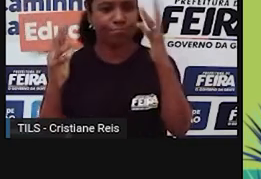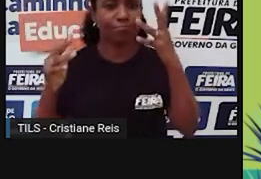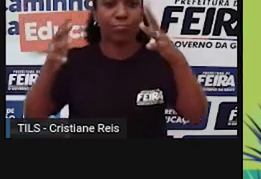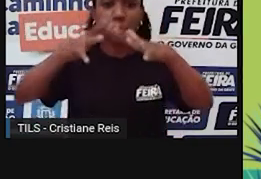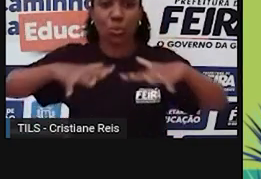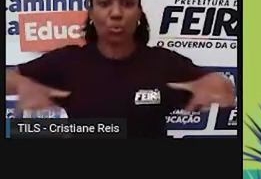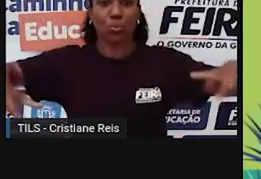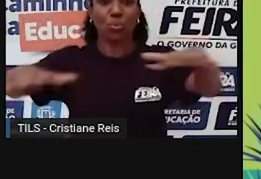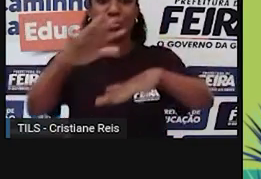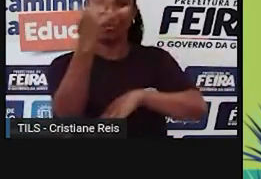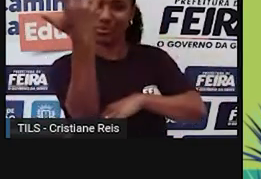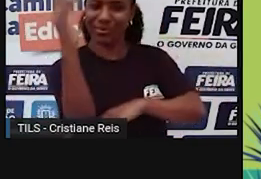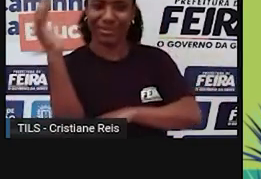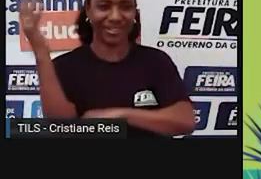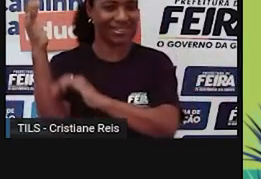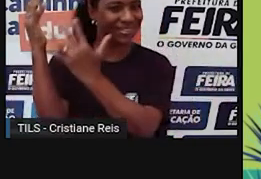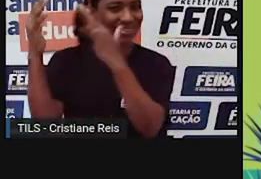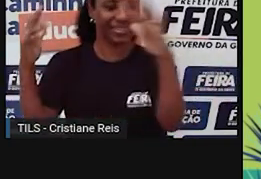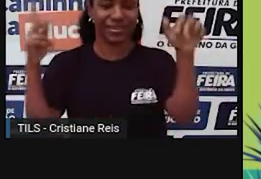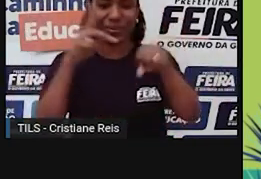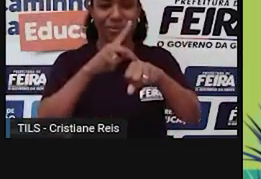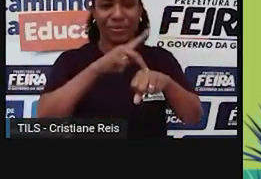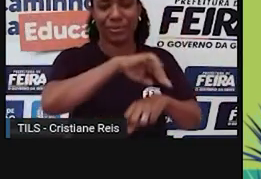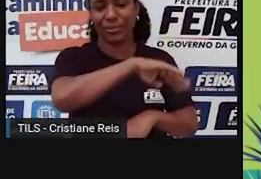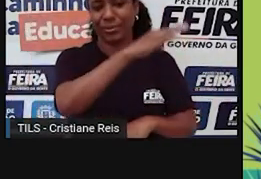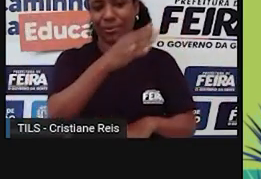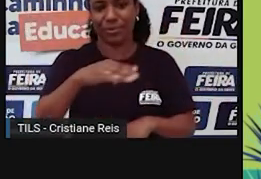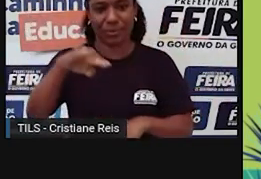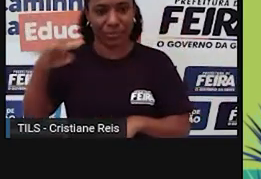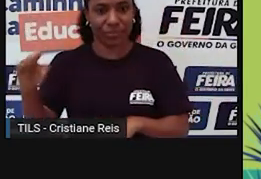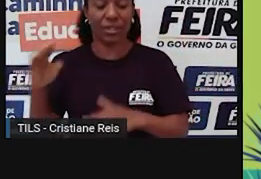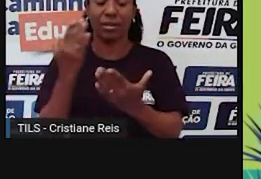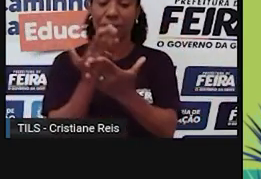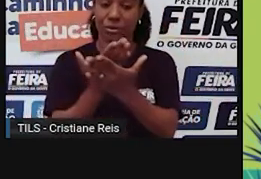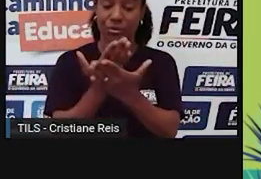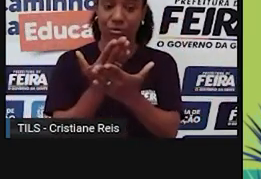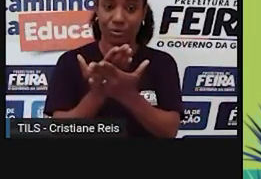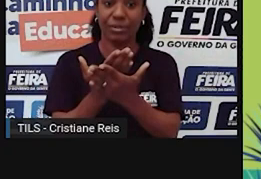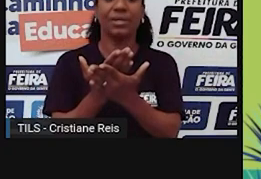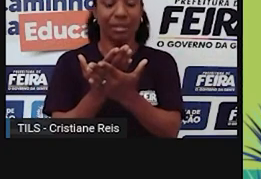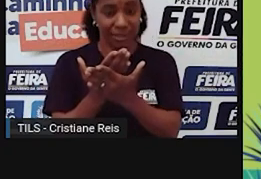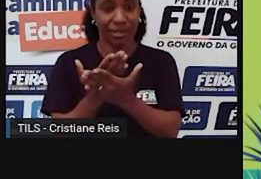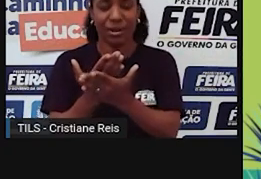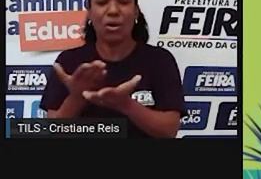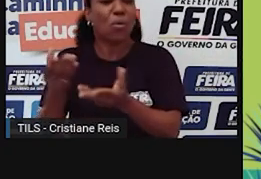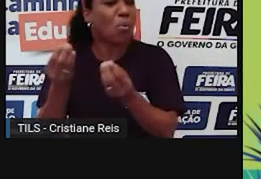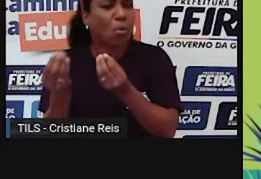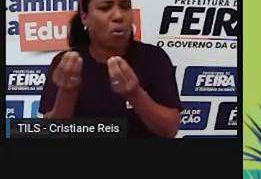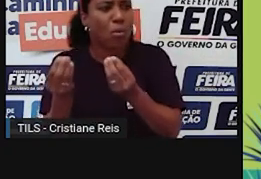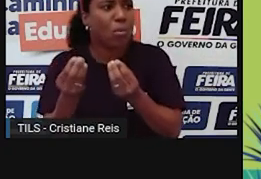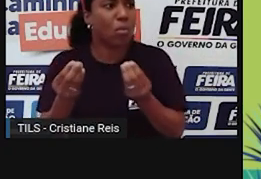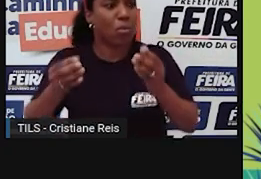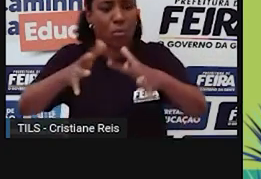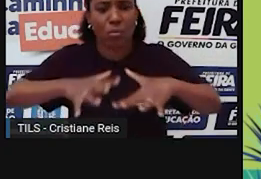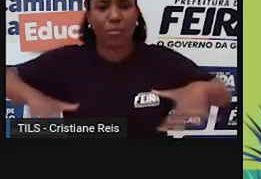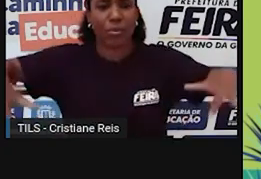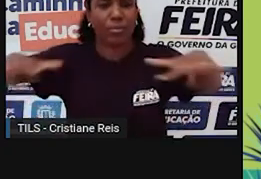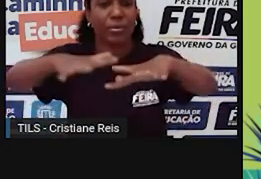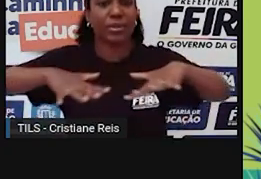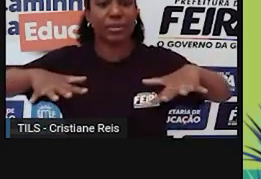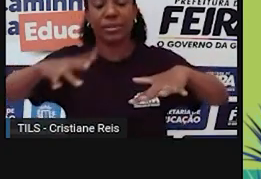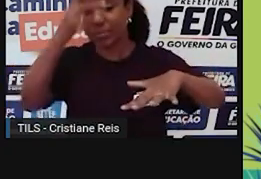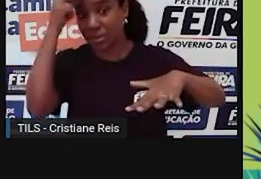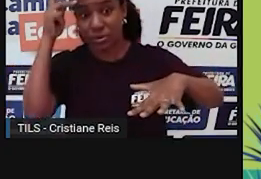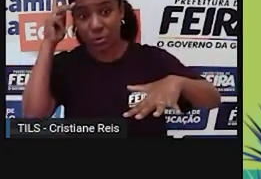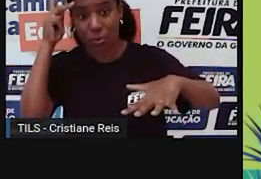paisagem. Também estuda a relação recíproca entre o homem e o meio ambiente. Essa parte já está bem voltada mesmo